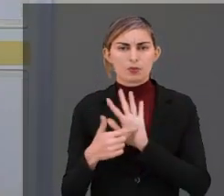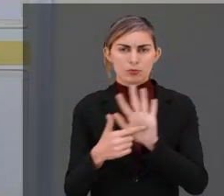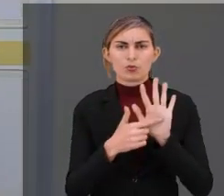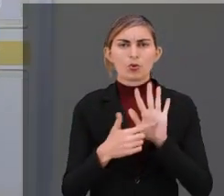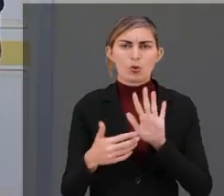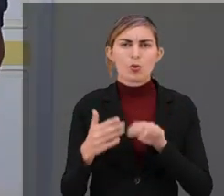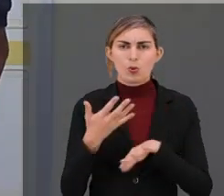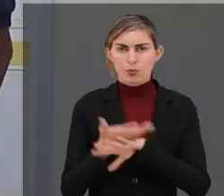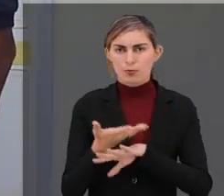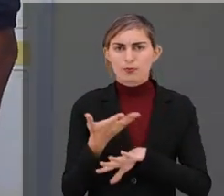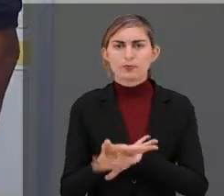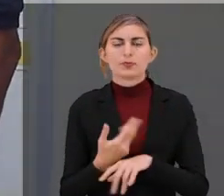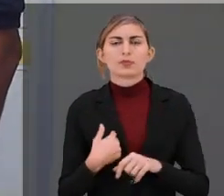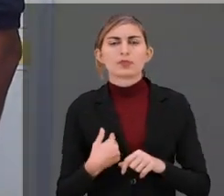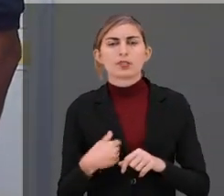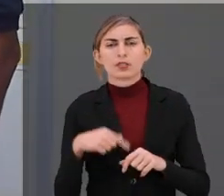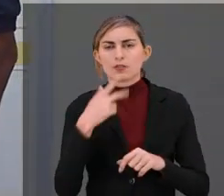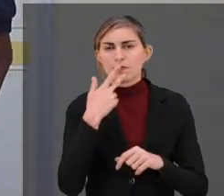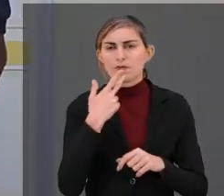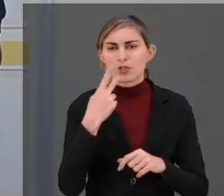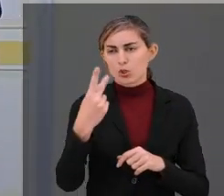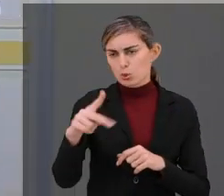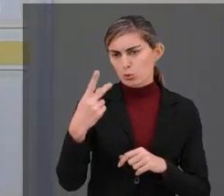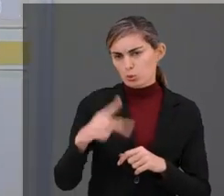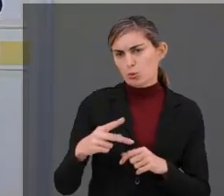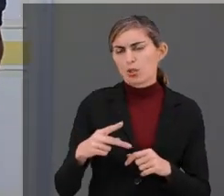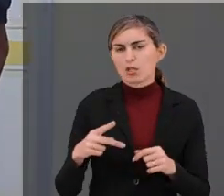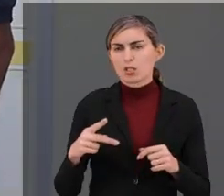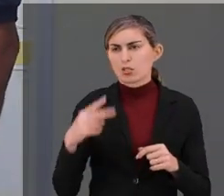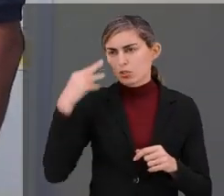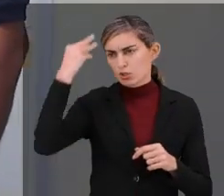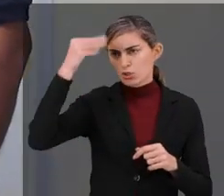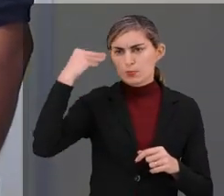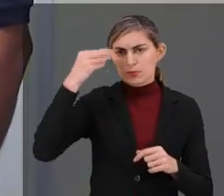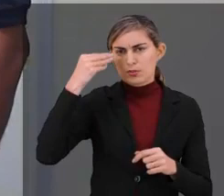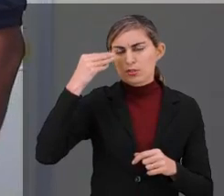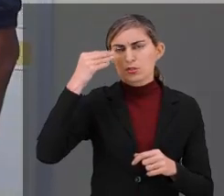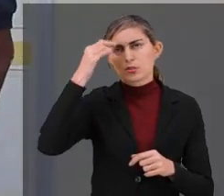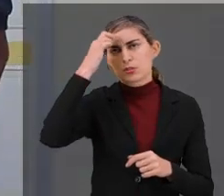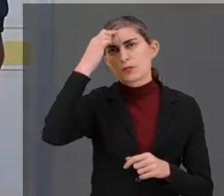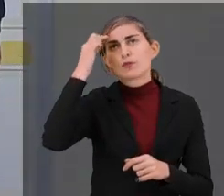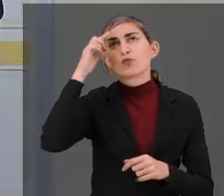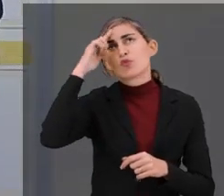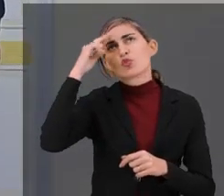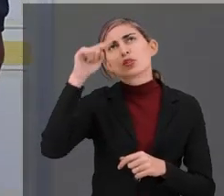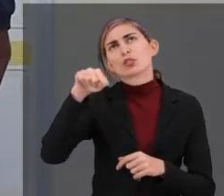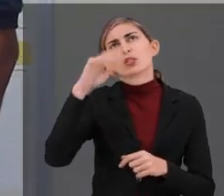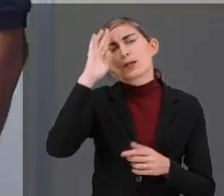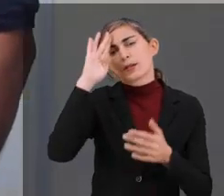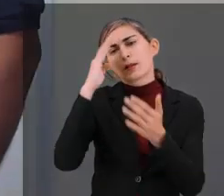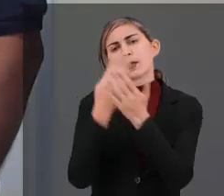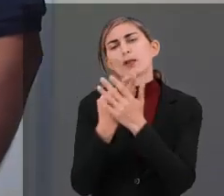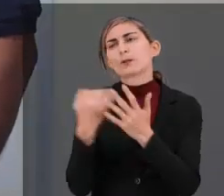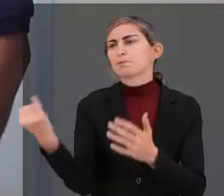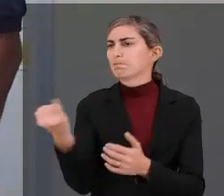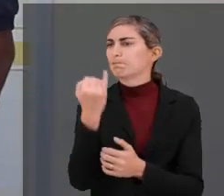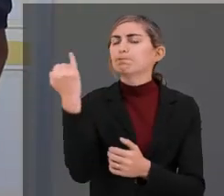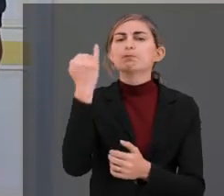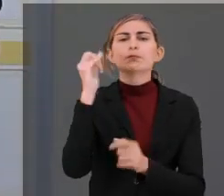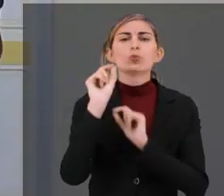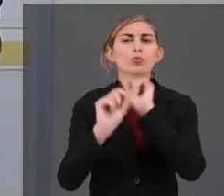própria competência. Na tua expertise, o que você acredita que seja como